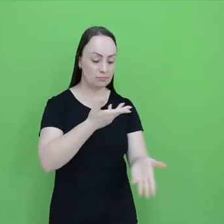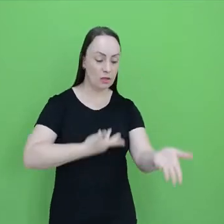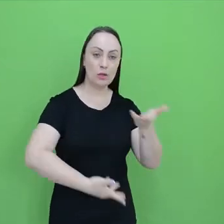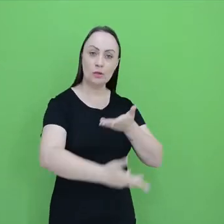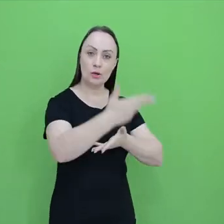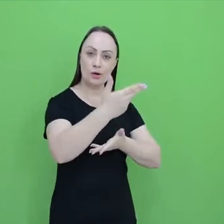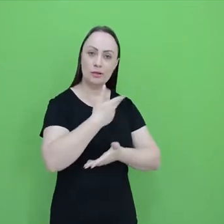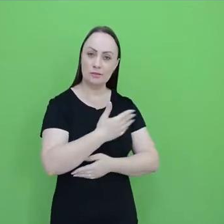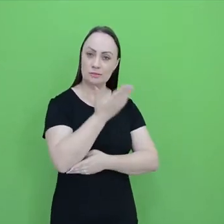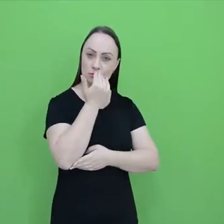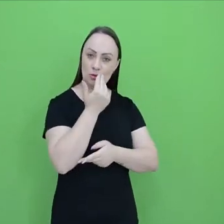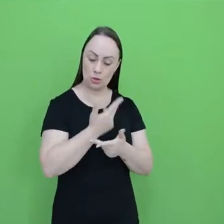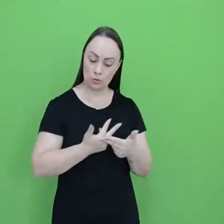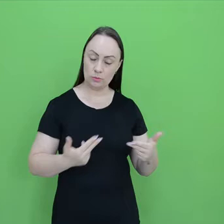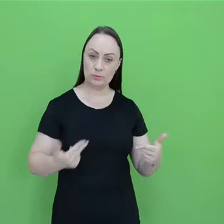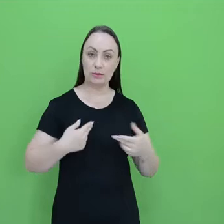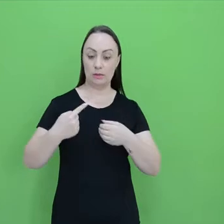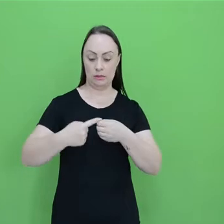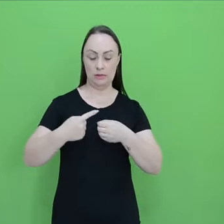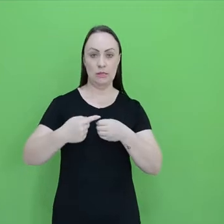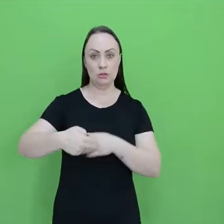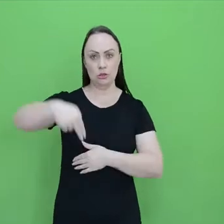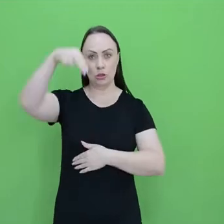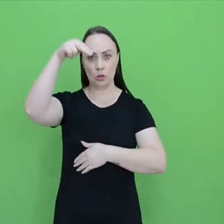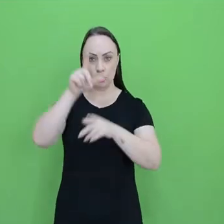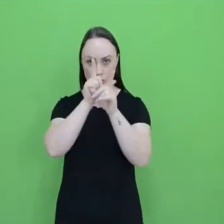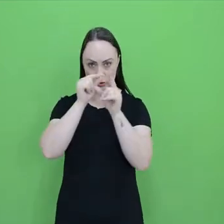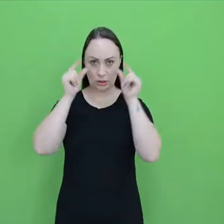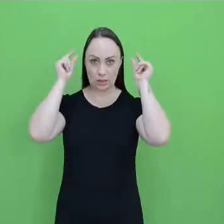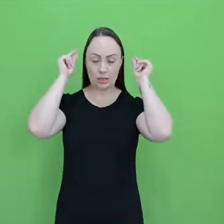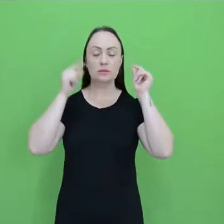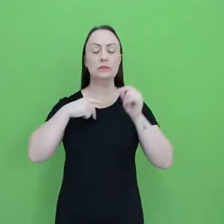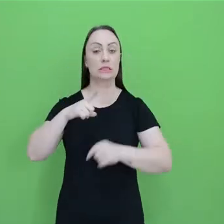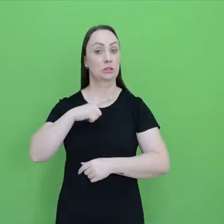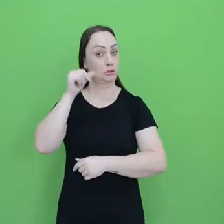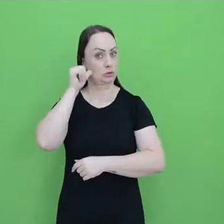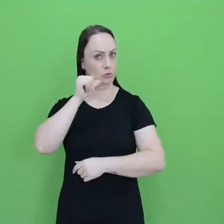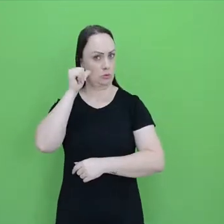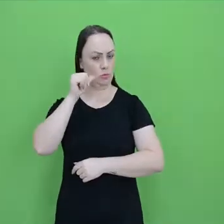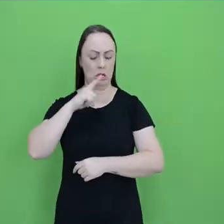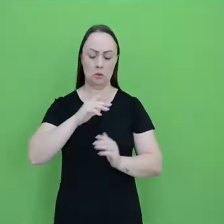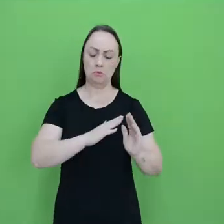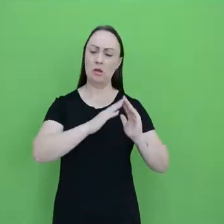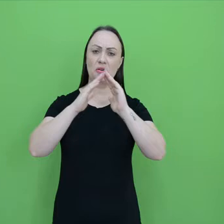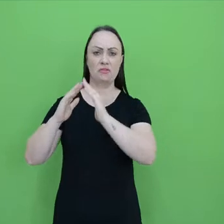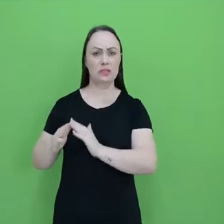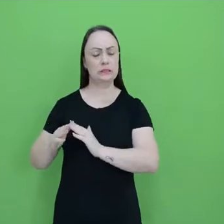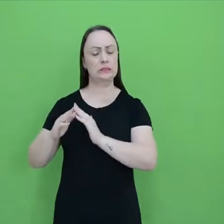de pão. Em uma cidade, no norte da Grécia, havia uma mulher que tinha uma